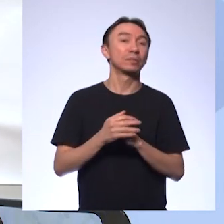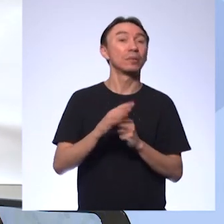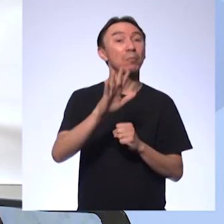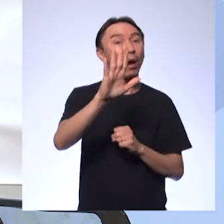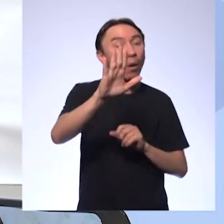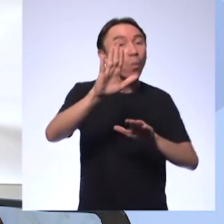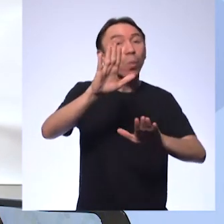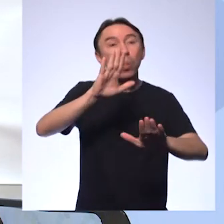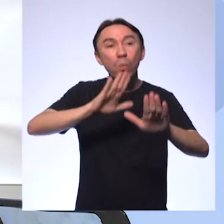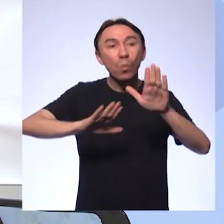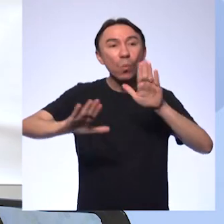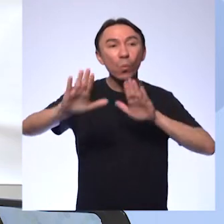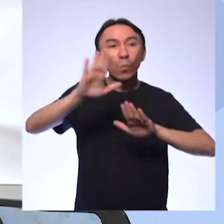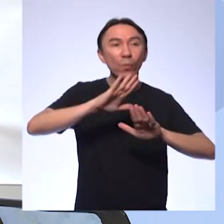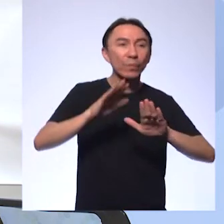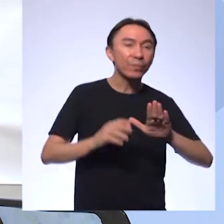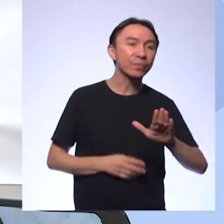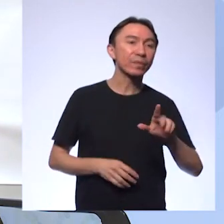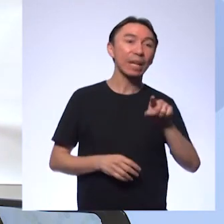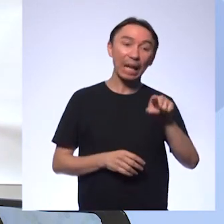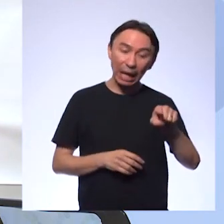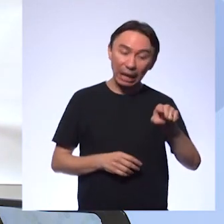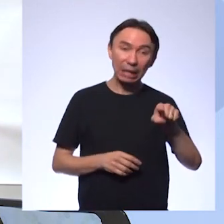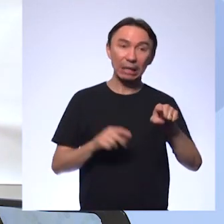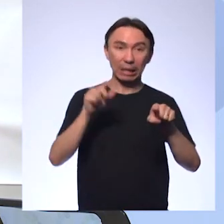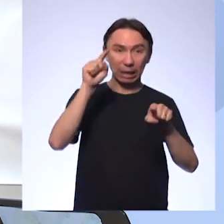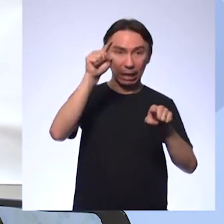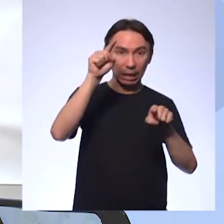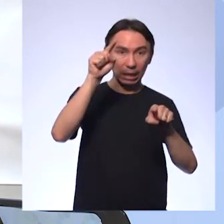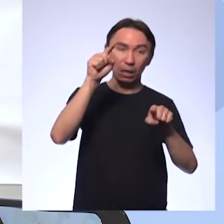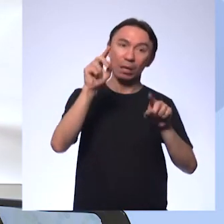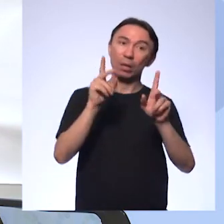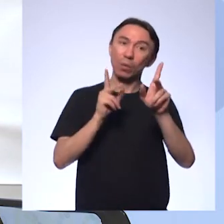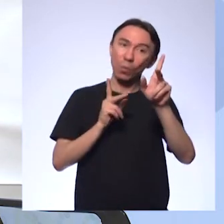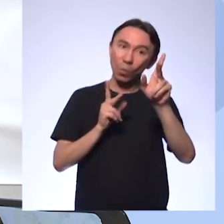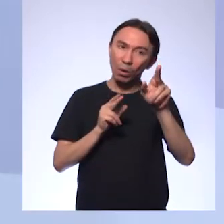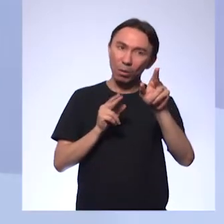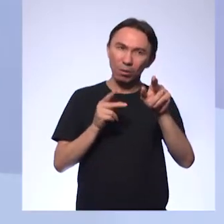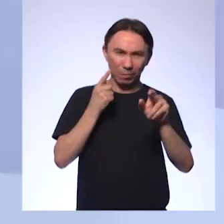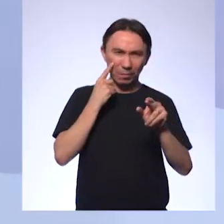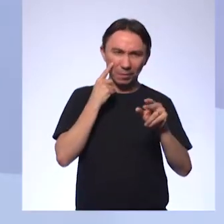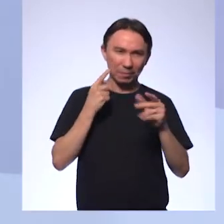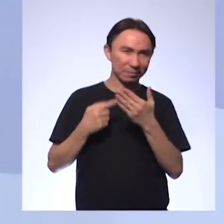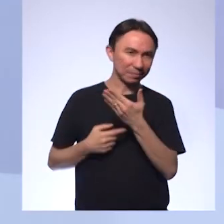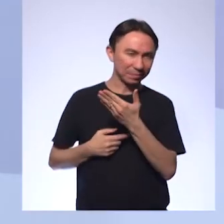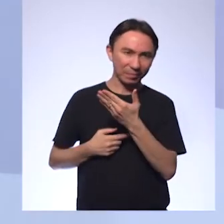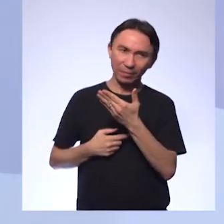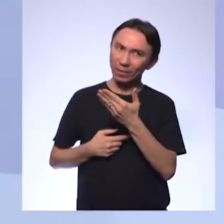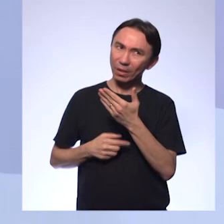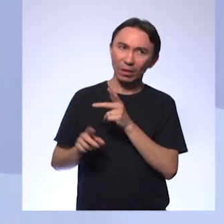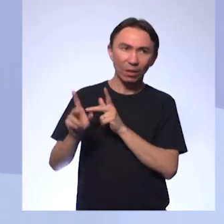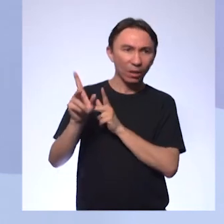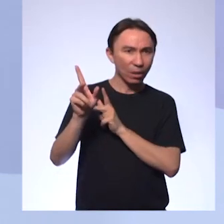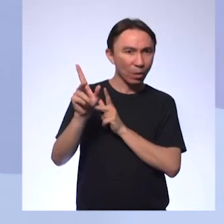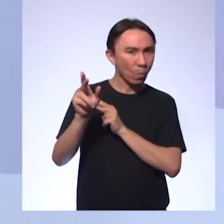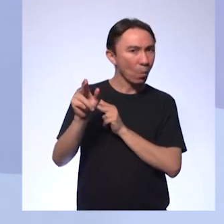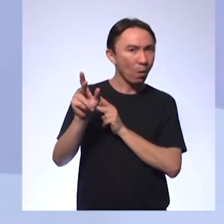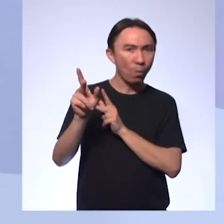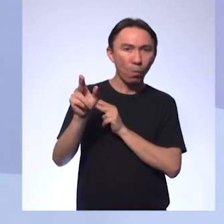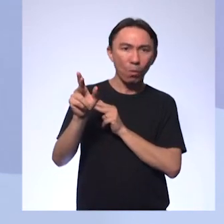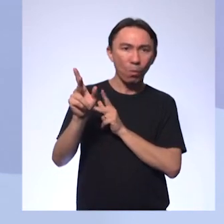cuidado. Este composto é o mesmo que este daqui, ó. Dá para focalizar um pouquinho mais perto, por gentileza? Isso, ó.